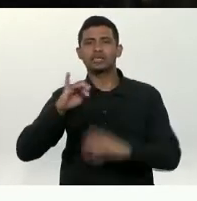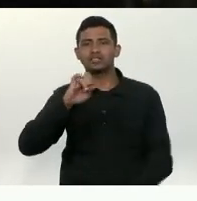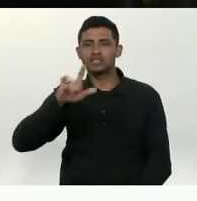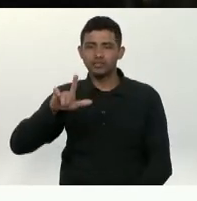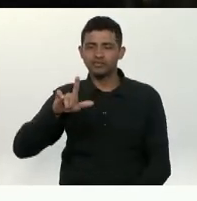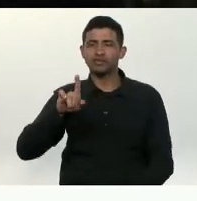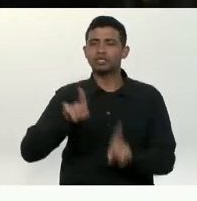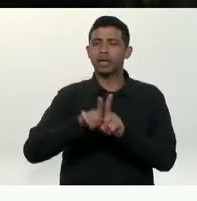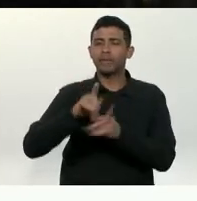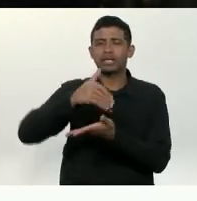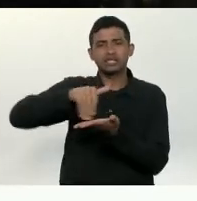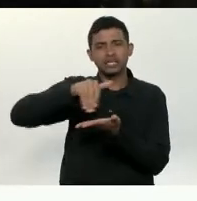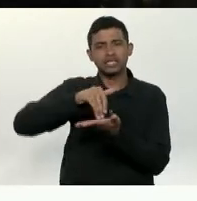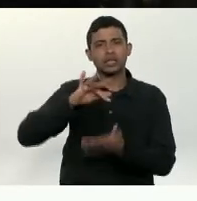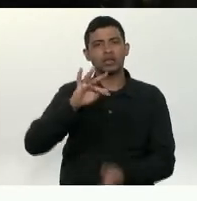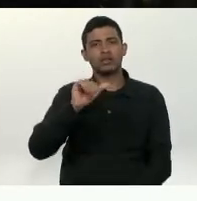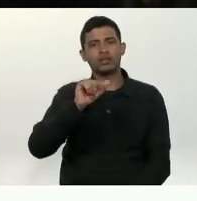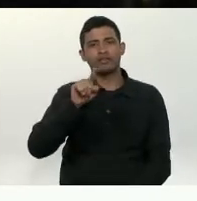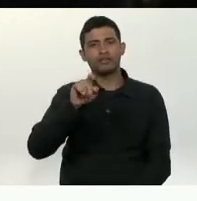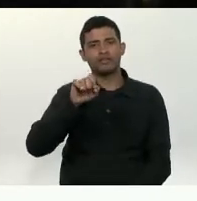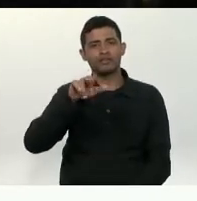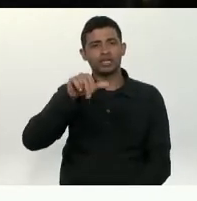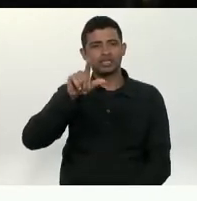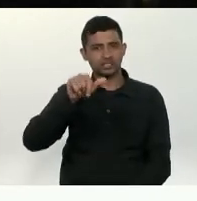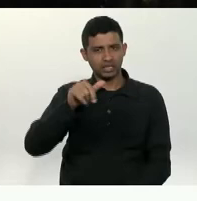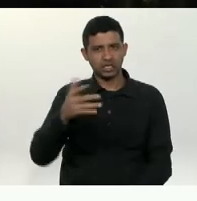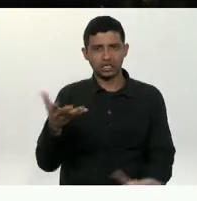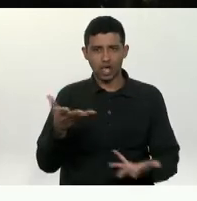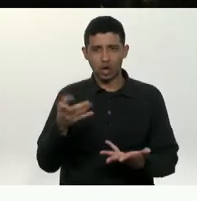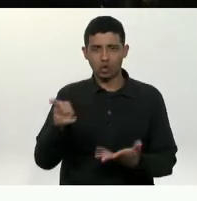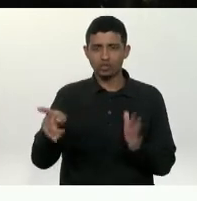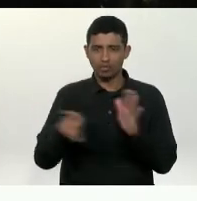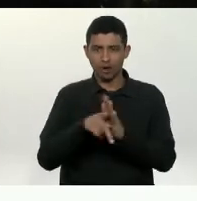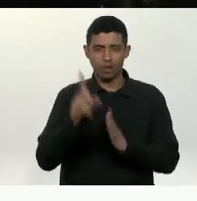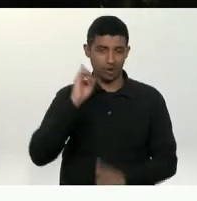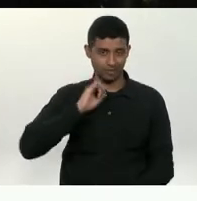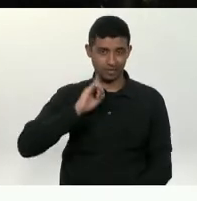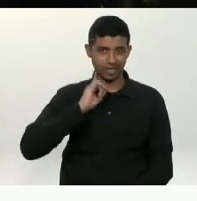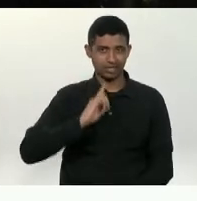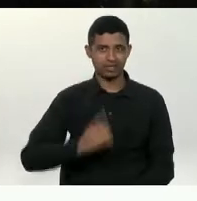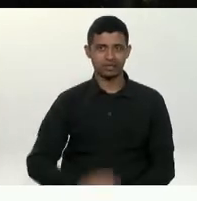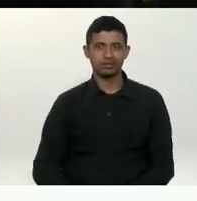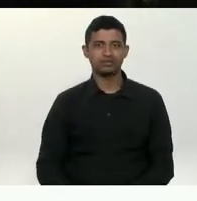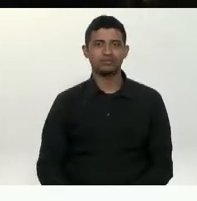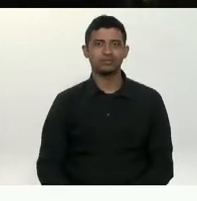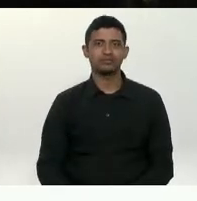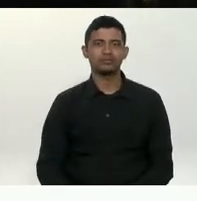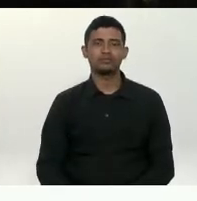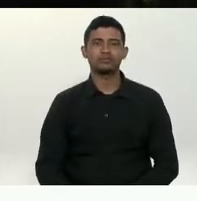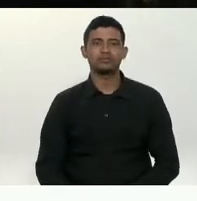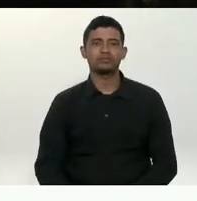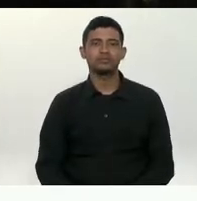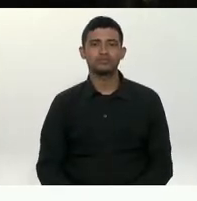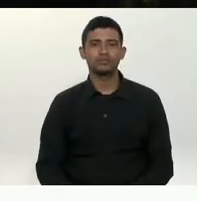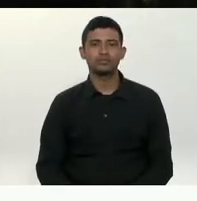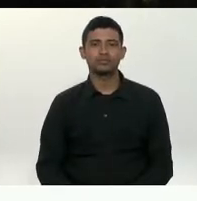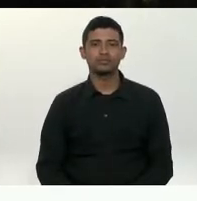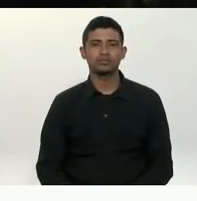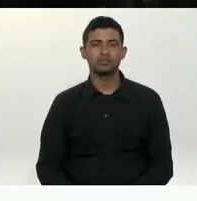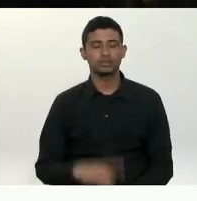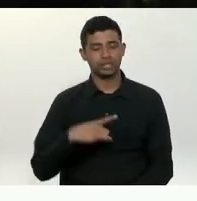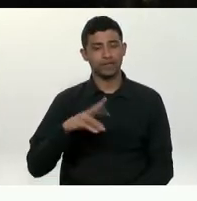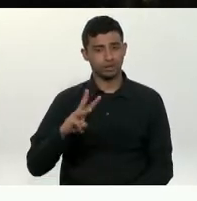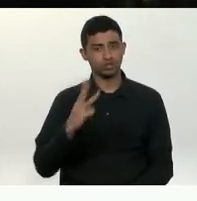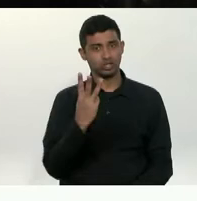secretário de Fazenda, o ex-secretário de Fazenda, que é atualmente secretário de Fazenda de Minas Gerais, tiveram os três aqui no regime de recuperação,